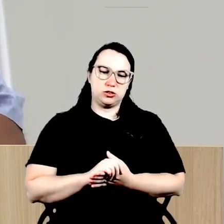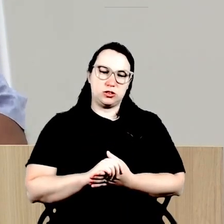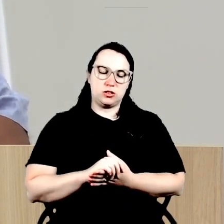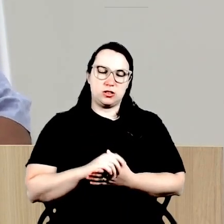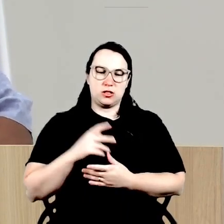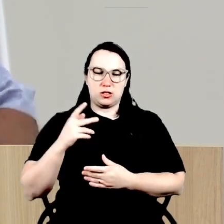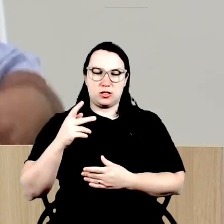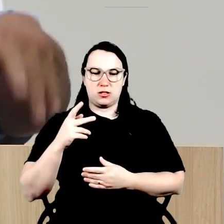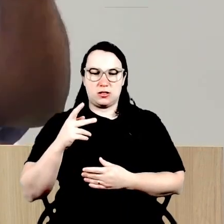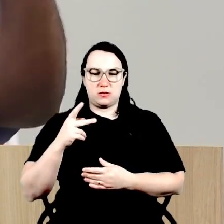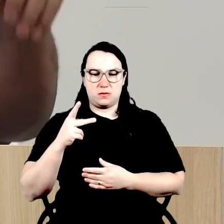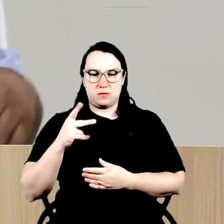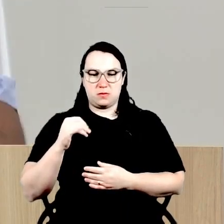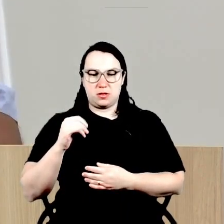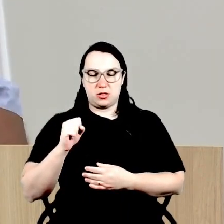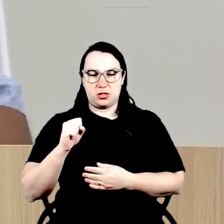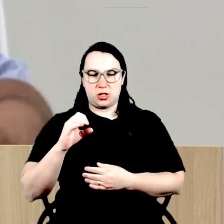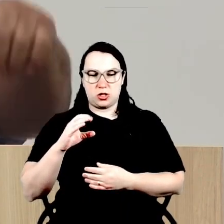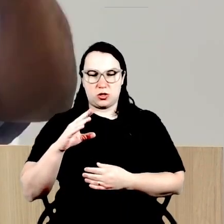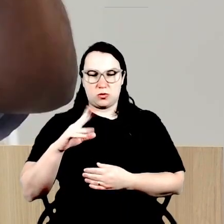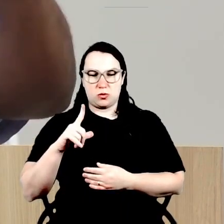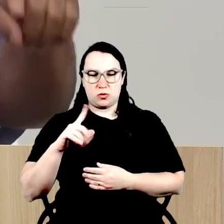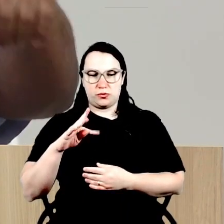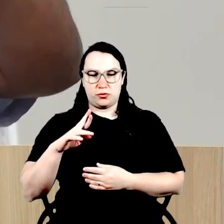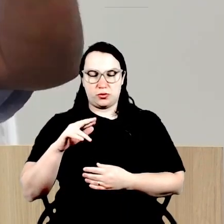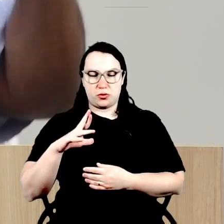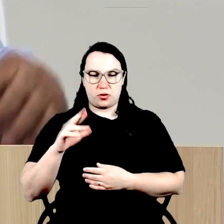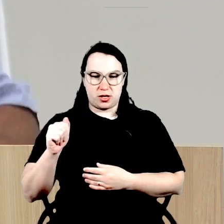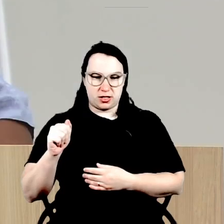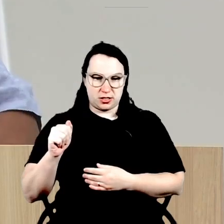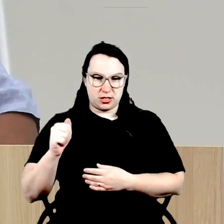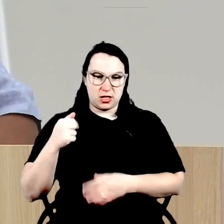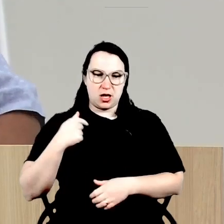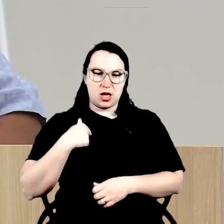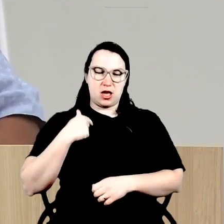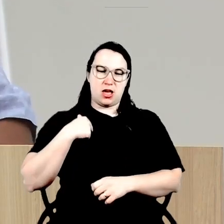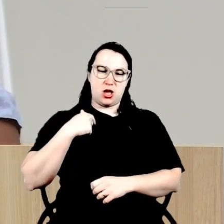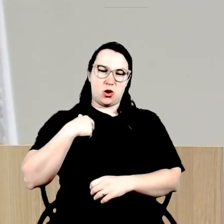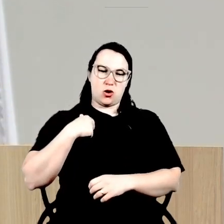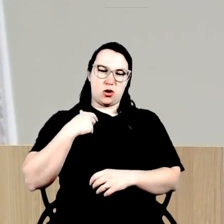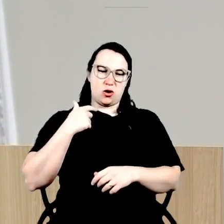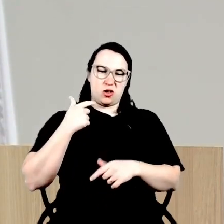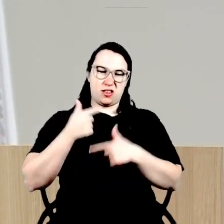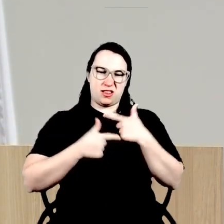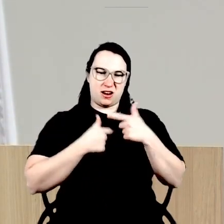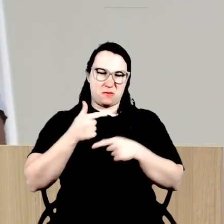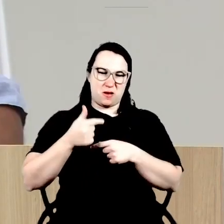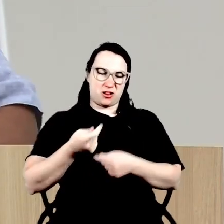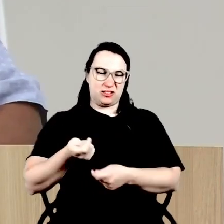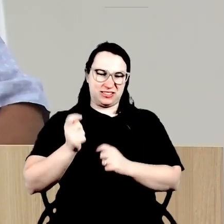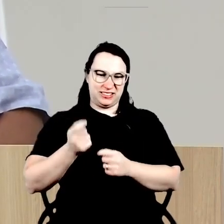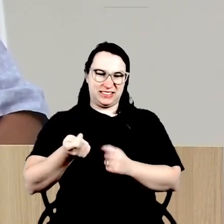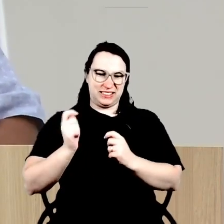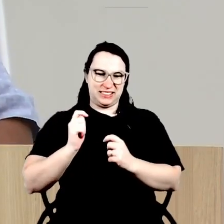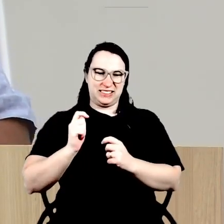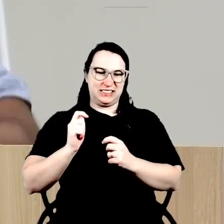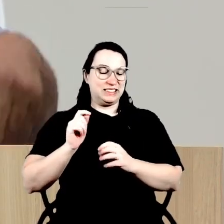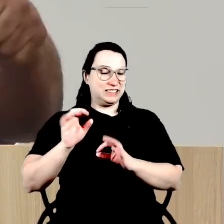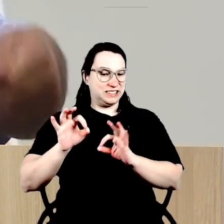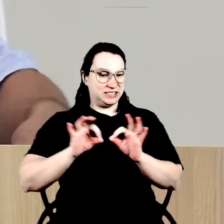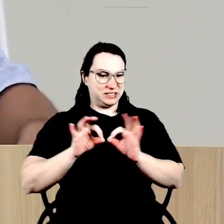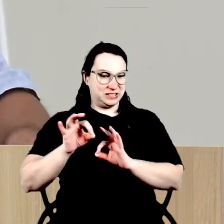até brinquei que ele falou assim eu não trabalho com a pisicultura Eu trabalho com a tilápia pisicultura né então um produtor de tilápia é um grande